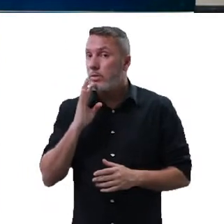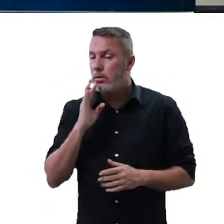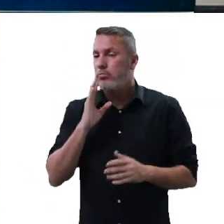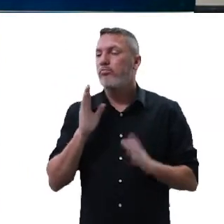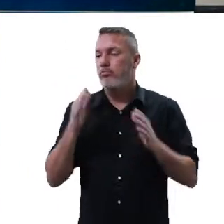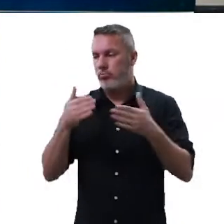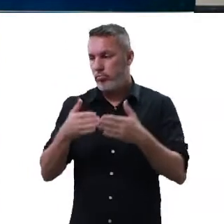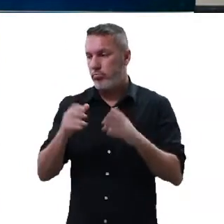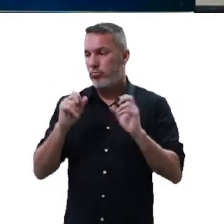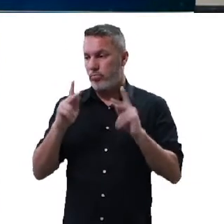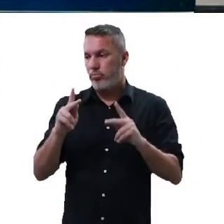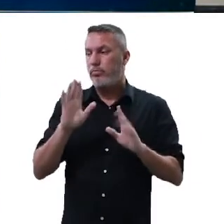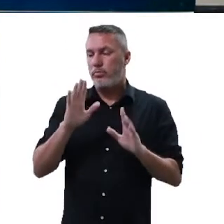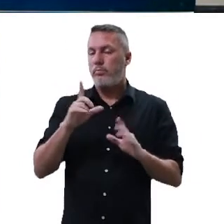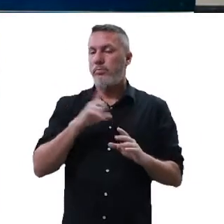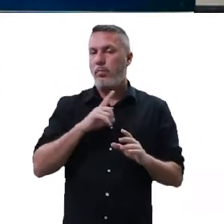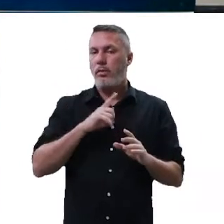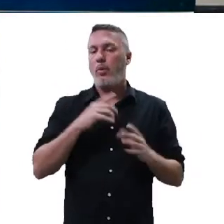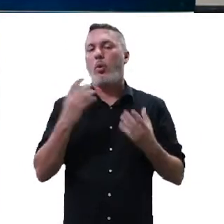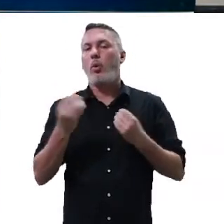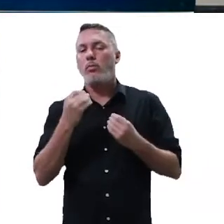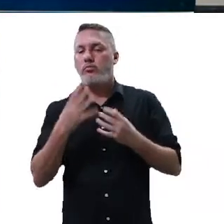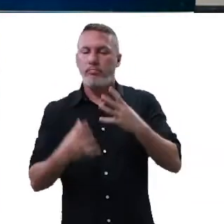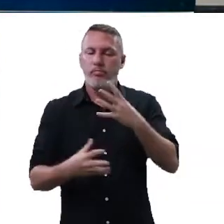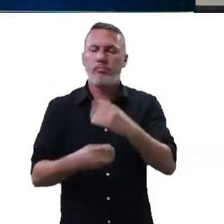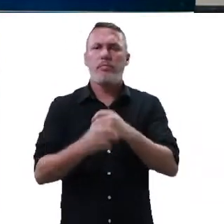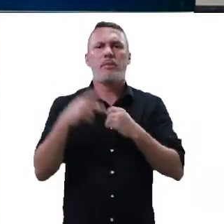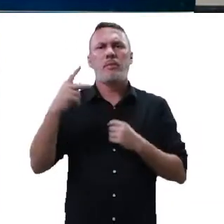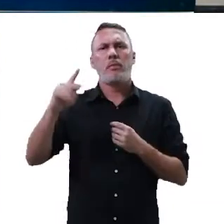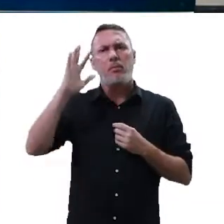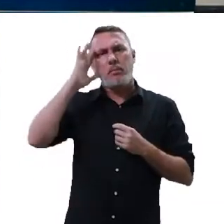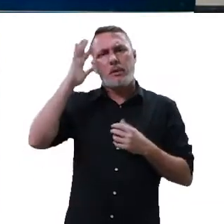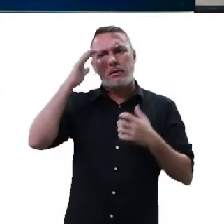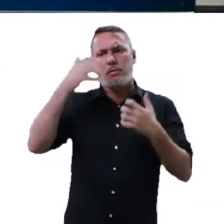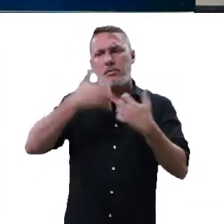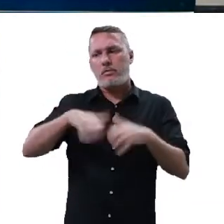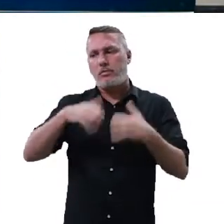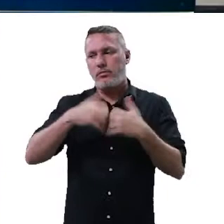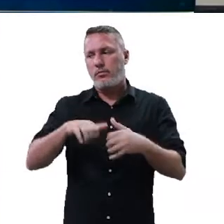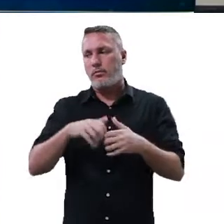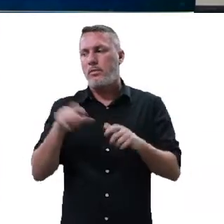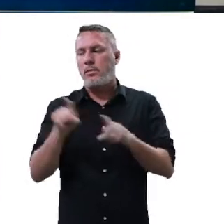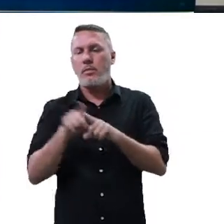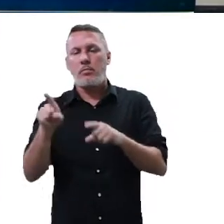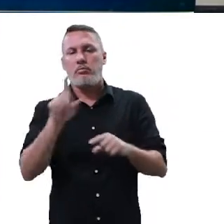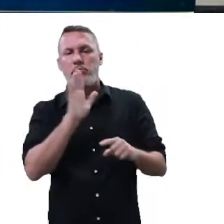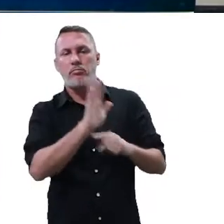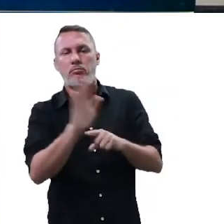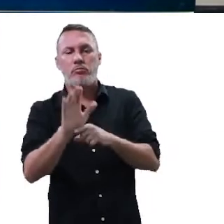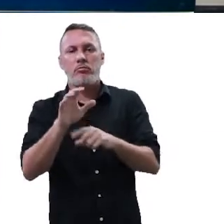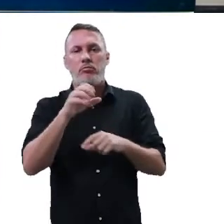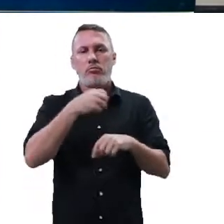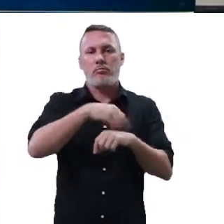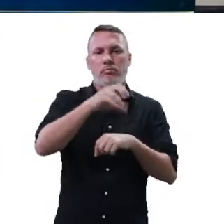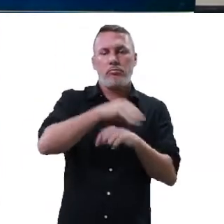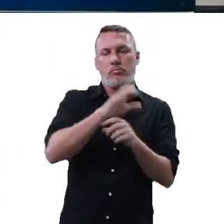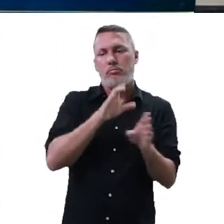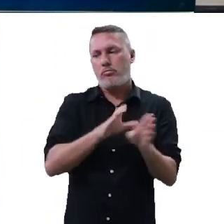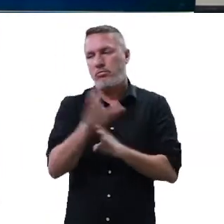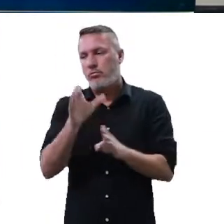ele teve, que aí ajuda a identificar melhor o que ele pensava e como que ele conduzia